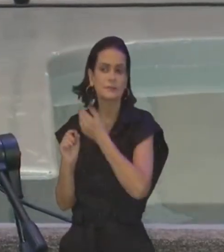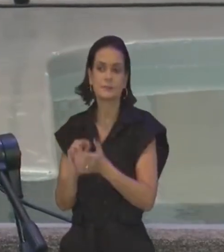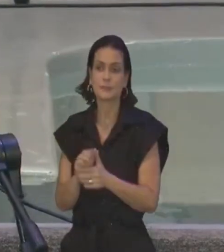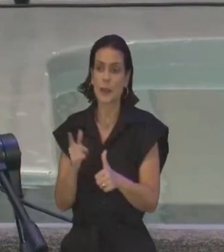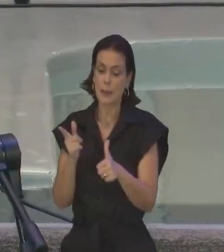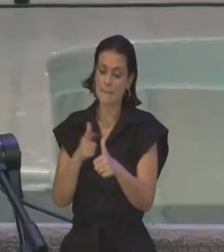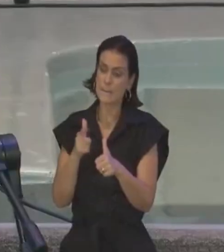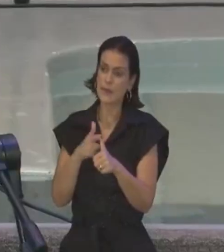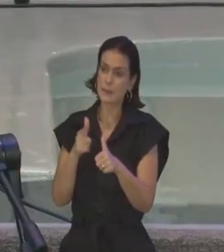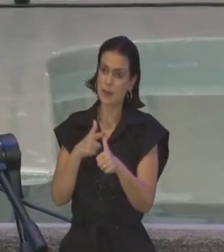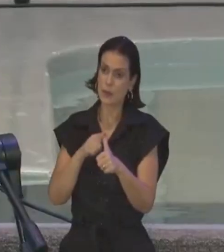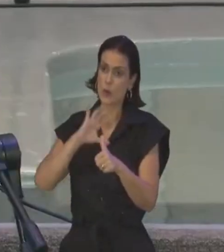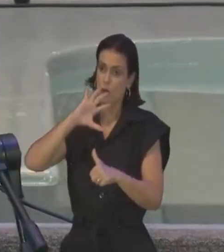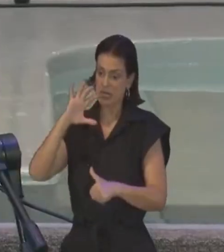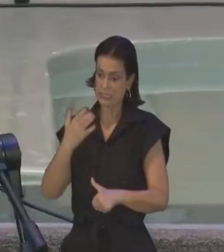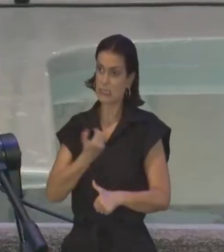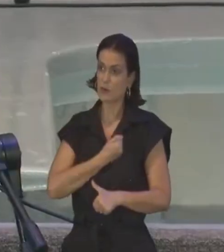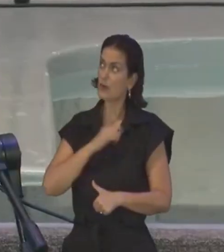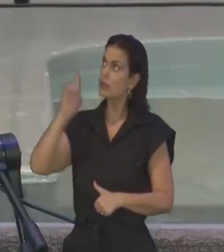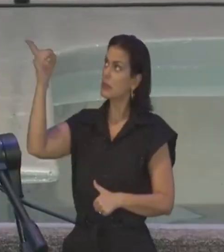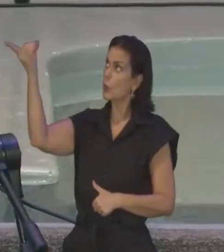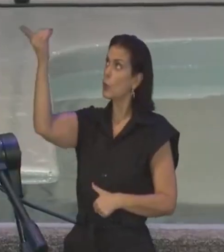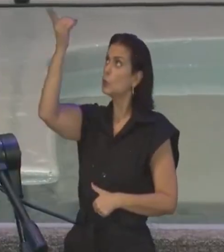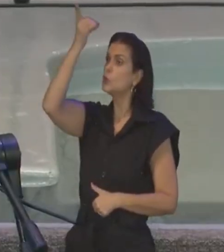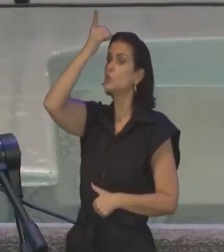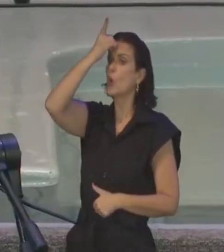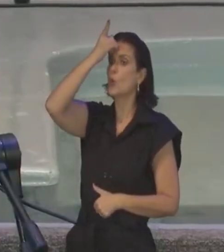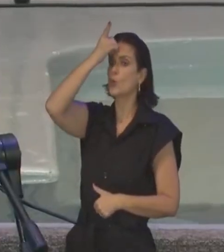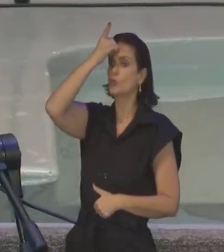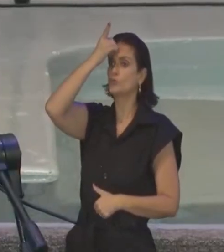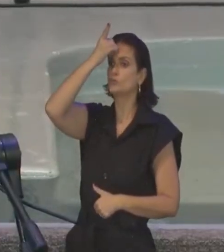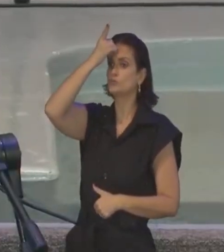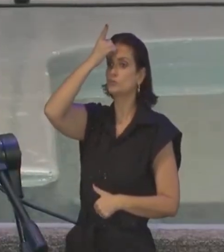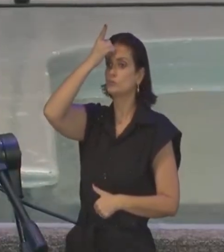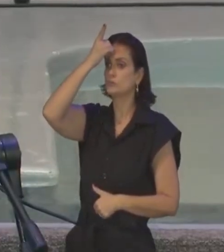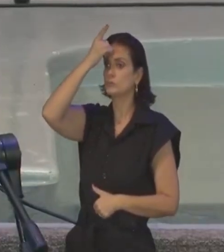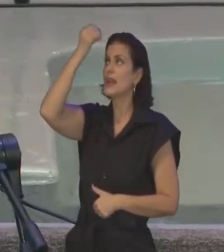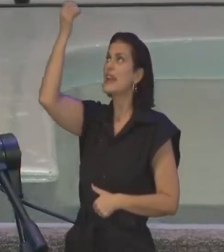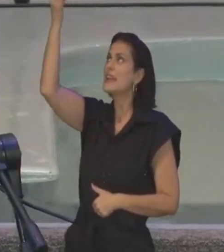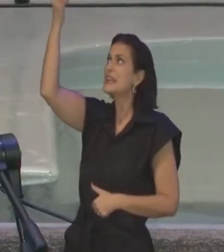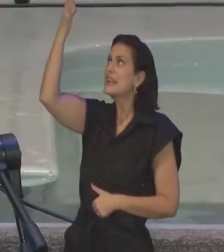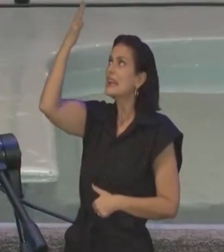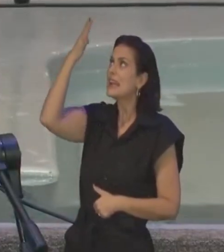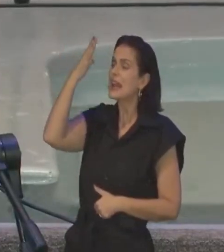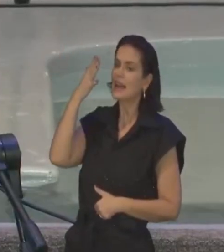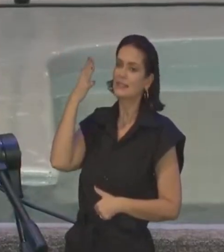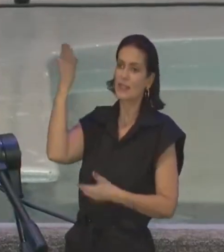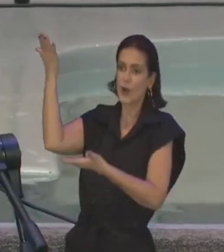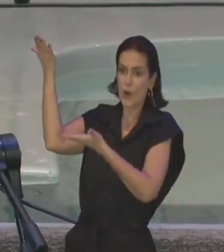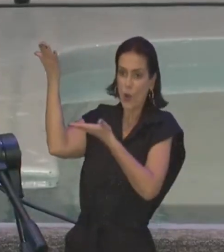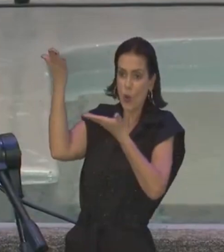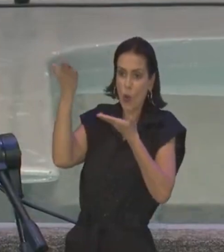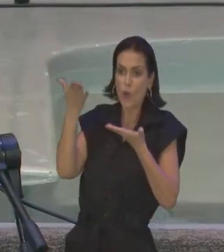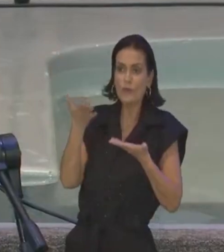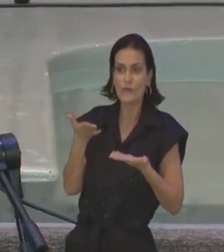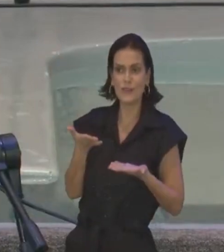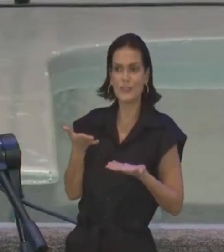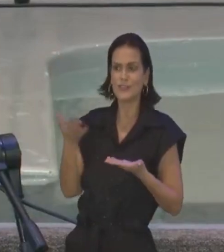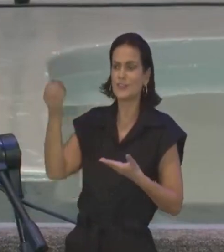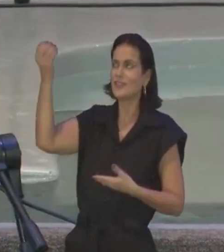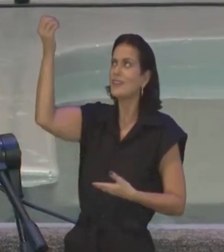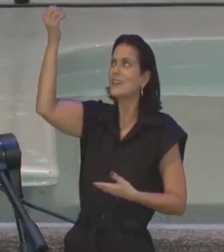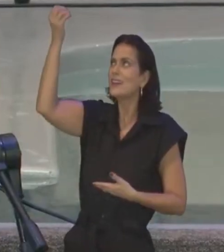Primeira coisa, a salvação é um dom de Deus, é graça de Deus. O convite é